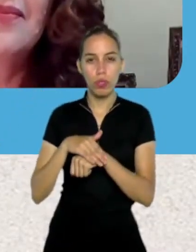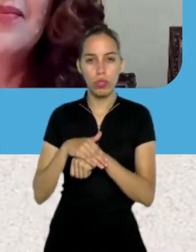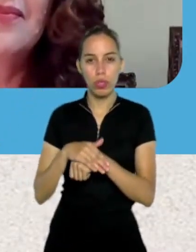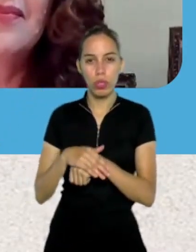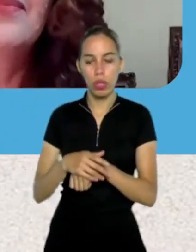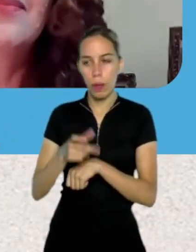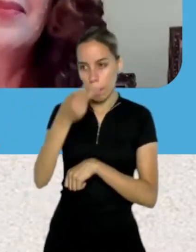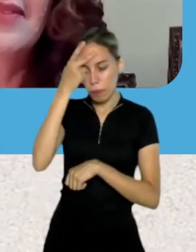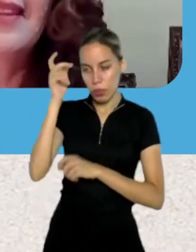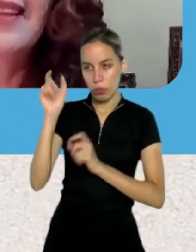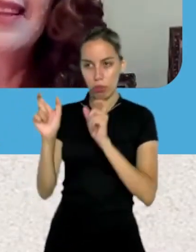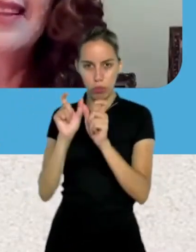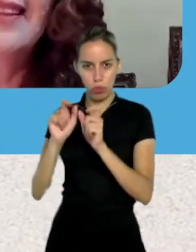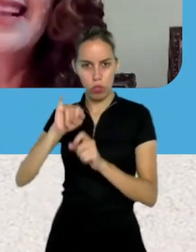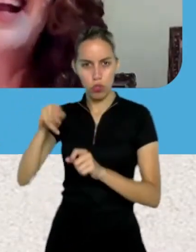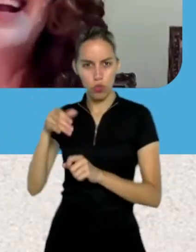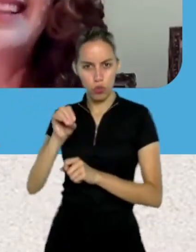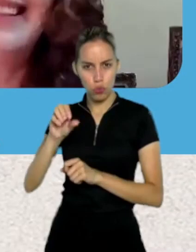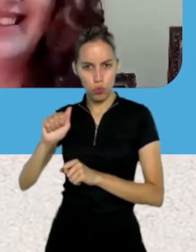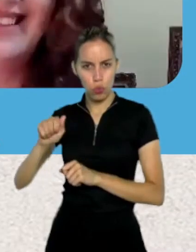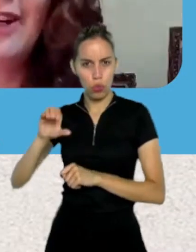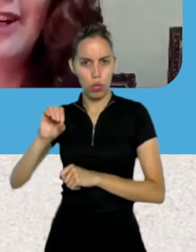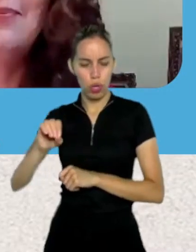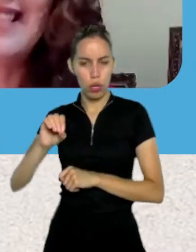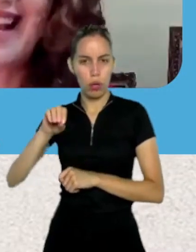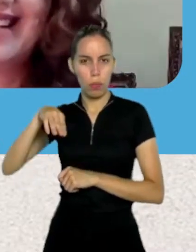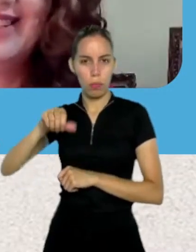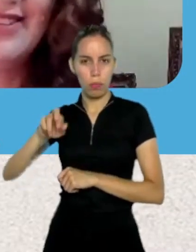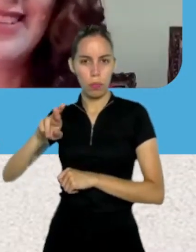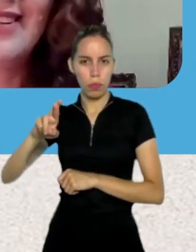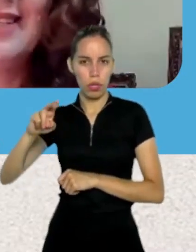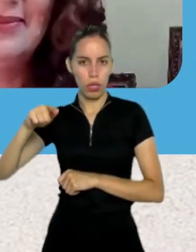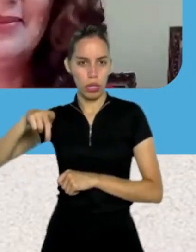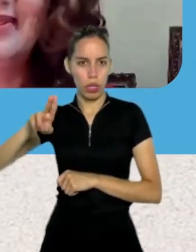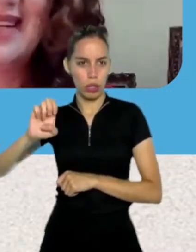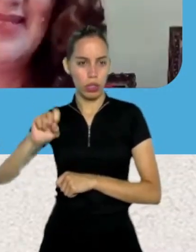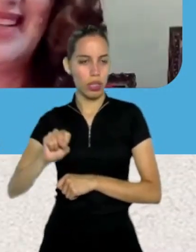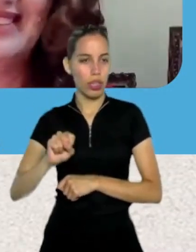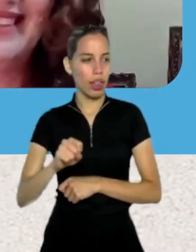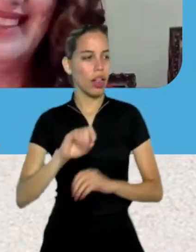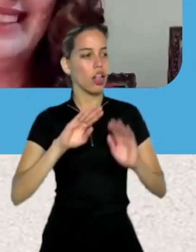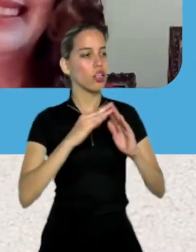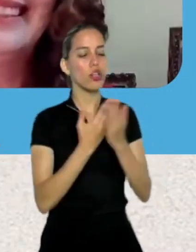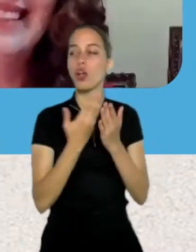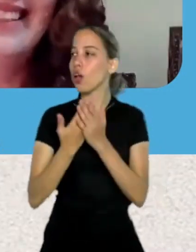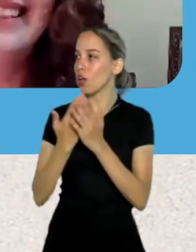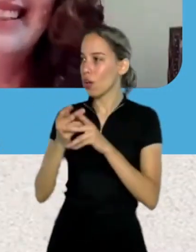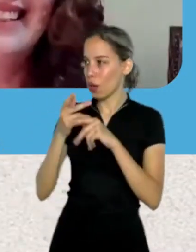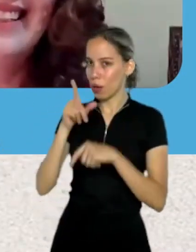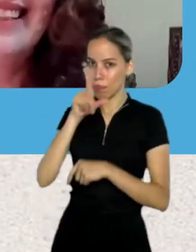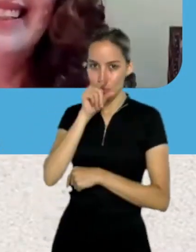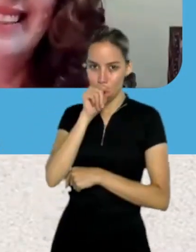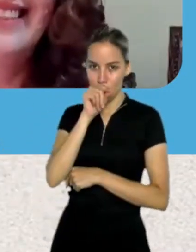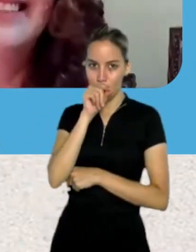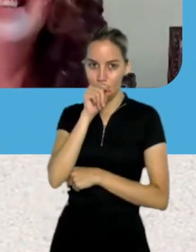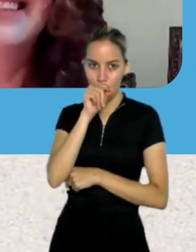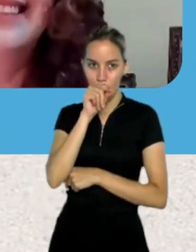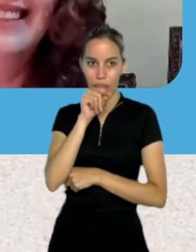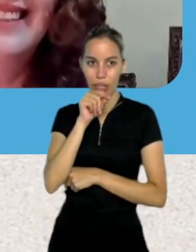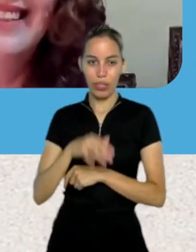quadrinista, o João Marcos Mendonça, não sei se você Ah, conhece da o Escola de trabalho dele, Passarinhos, que eu na amo Escola o de trabalho Passarinhos, dele. que ele usa